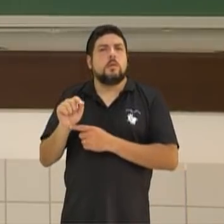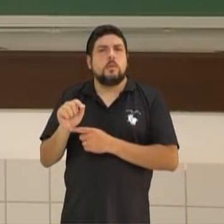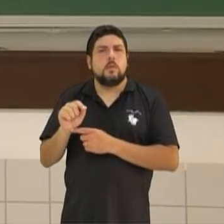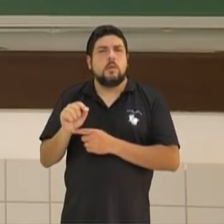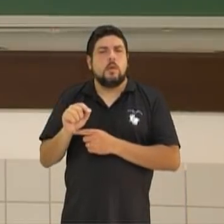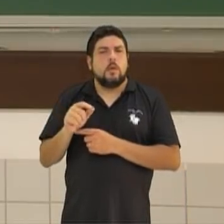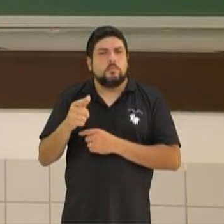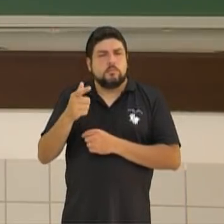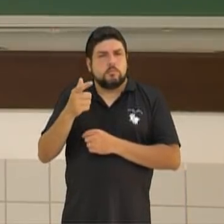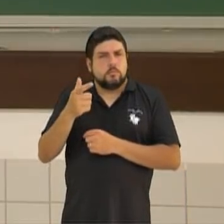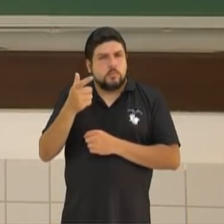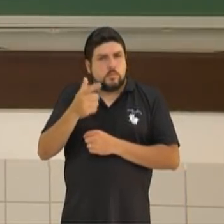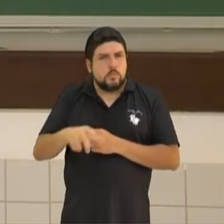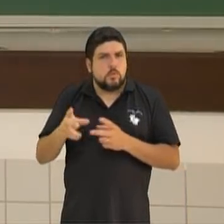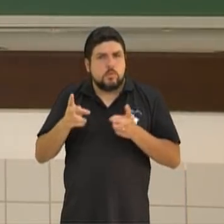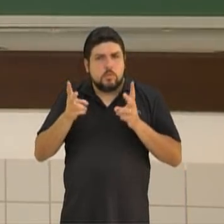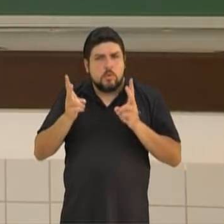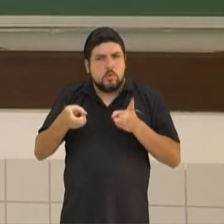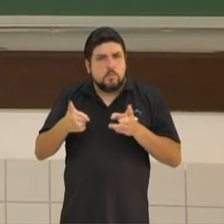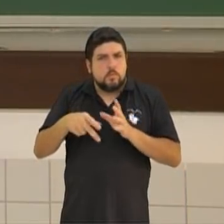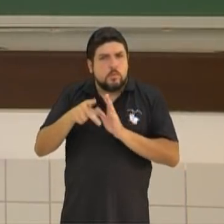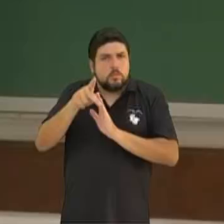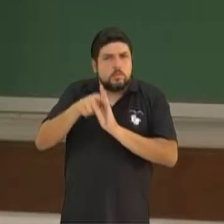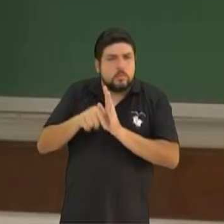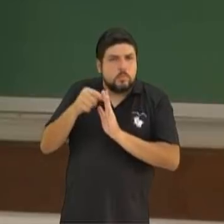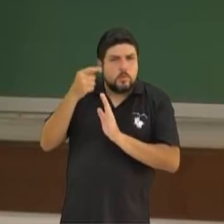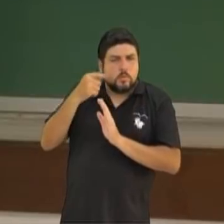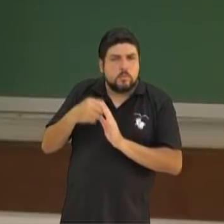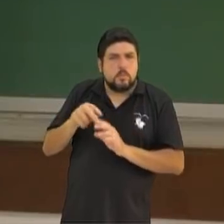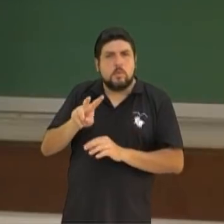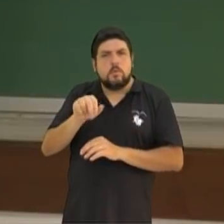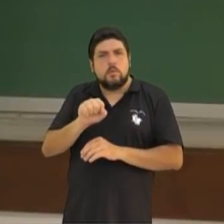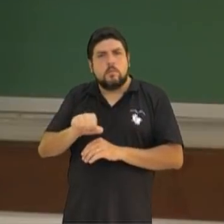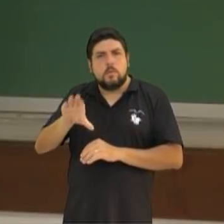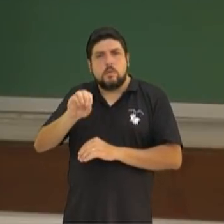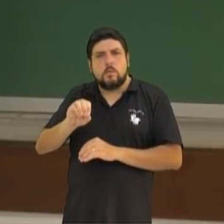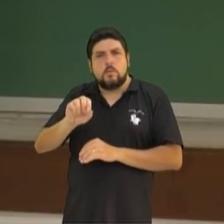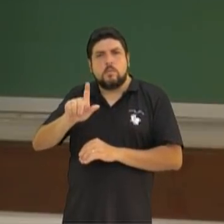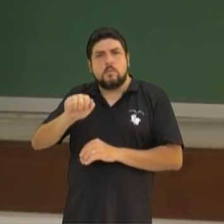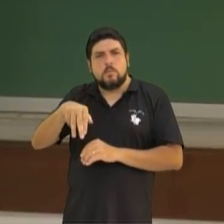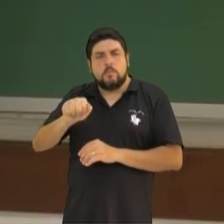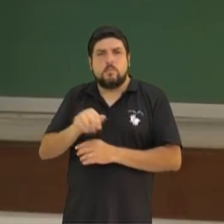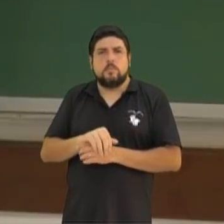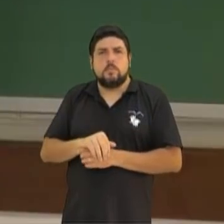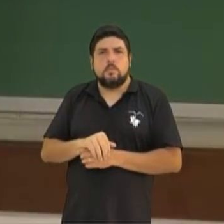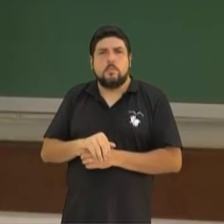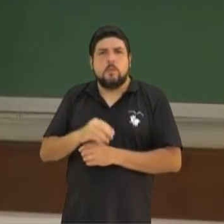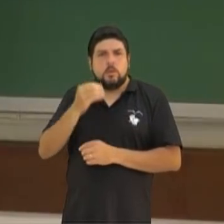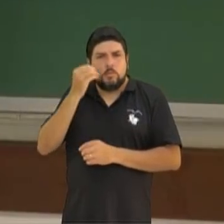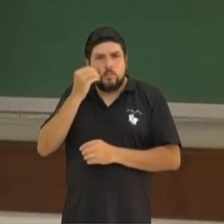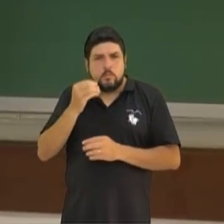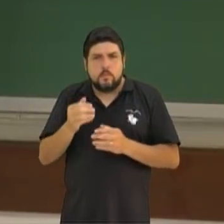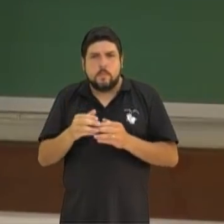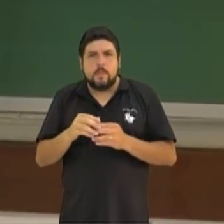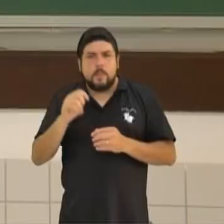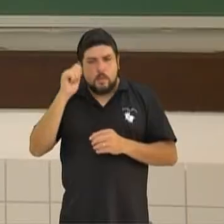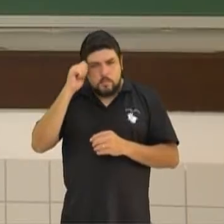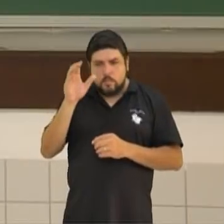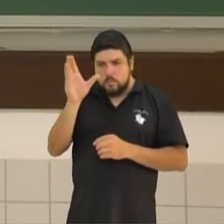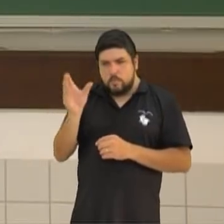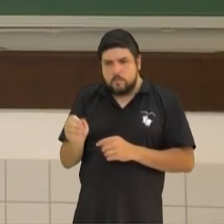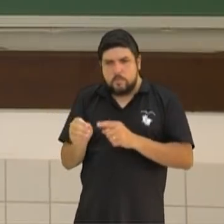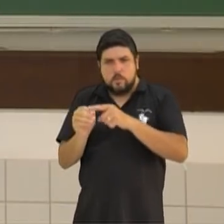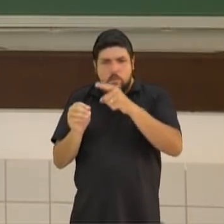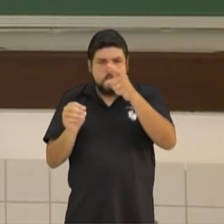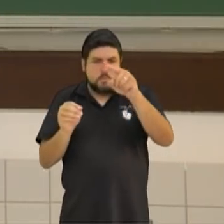ou menos o mesmo projeto do Vasco da Gama. Ele se afasta um pouco mais ainda que o Vasco da Gama, porque o Vasco da Gama